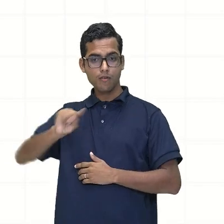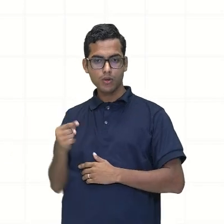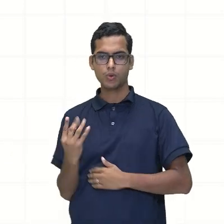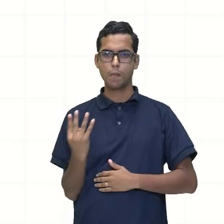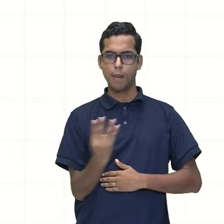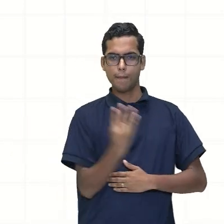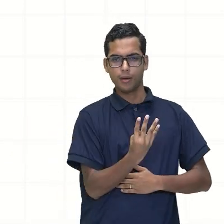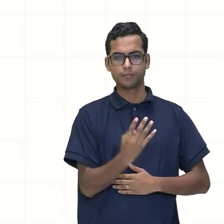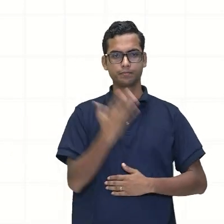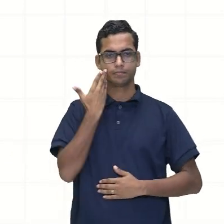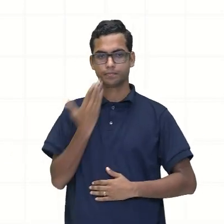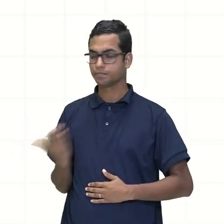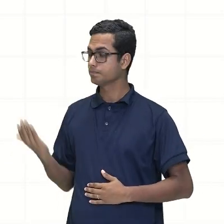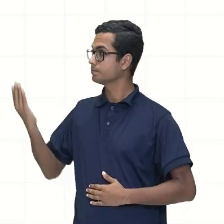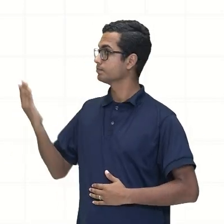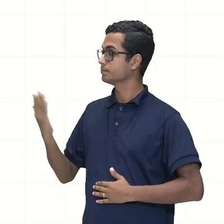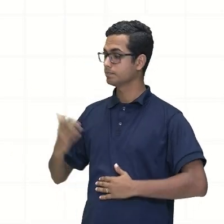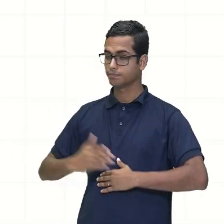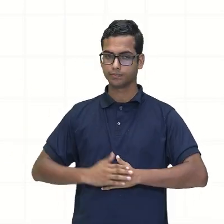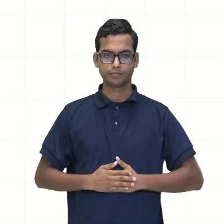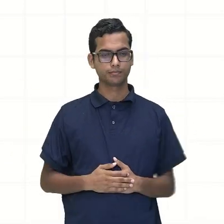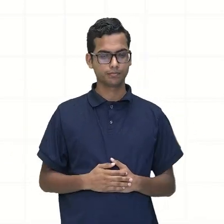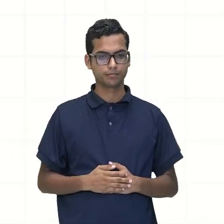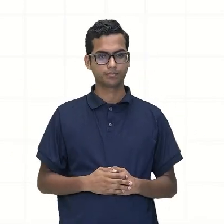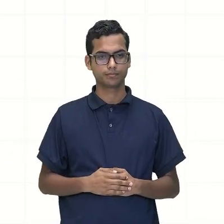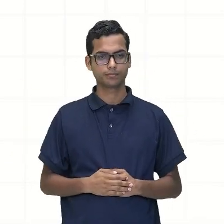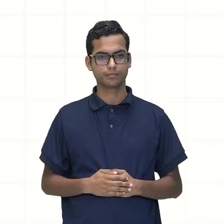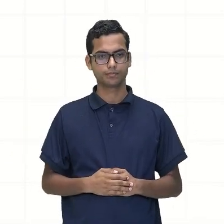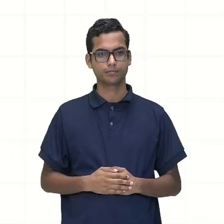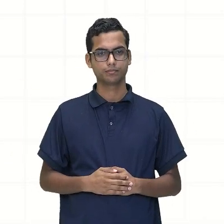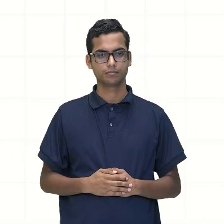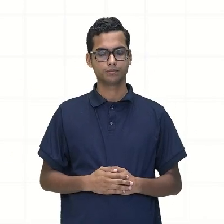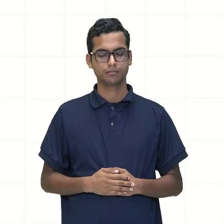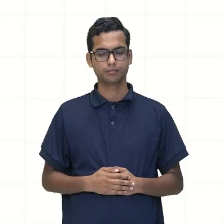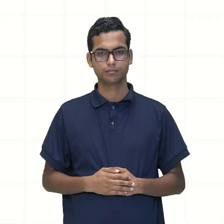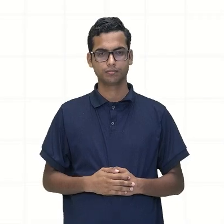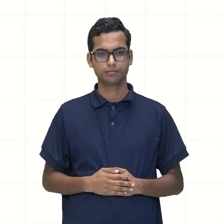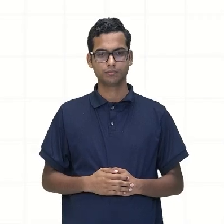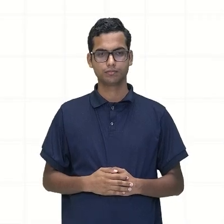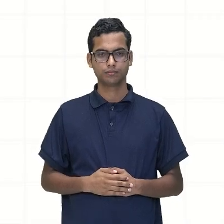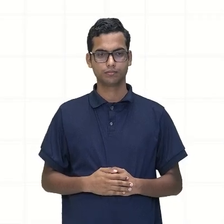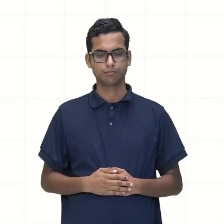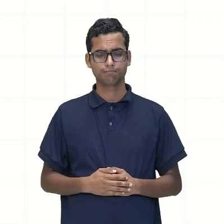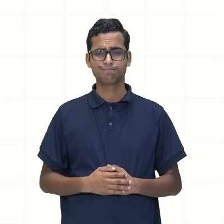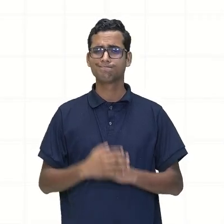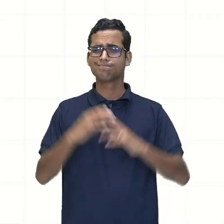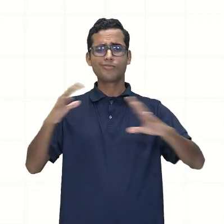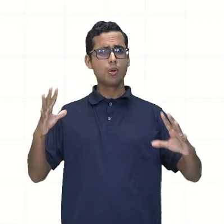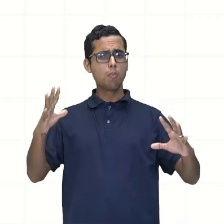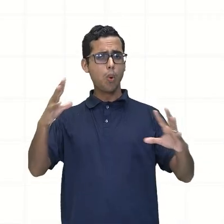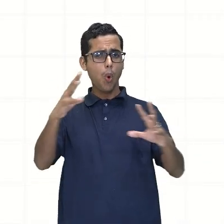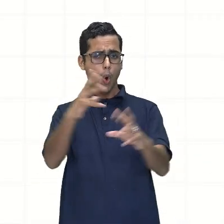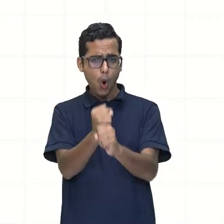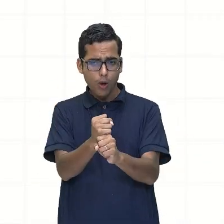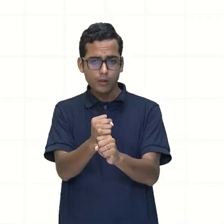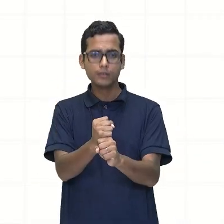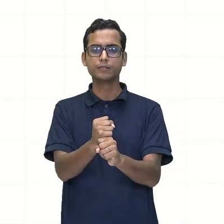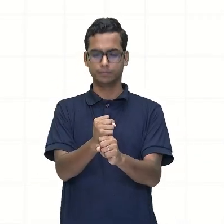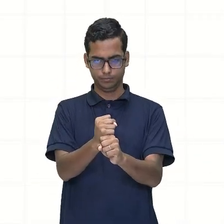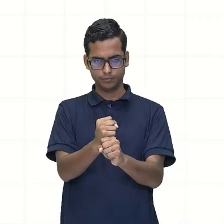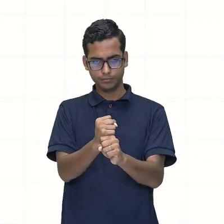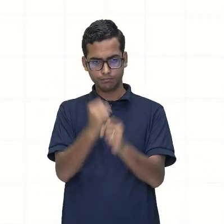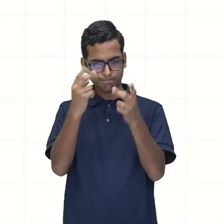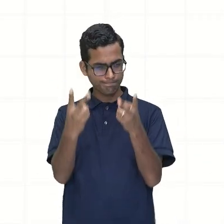é 9,44, ou 9,44. E essa soma, ela é maior